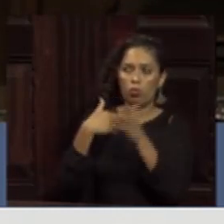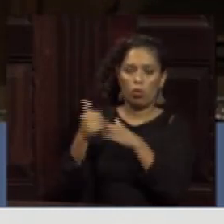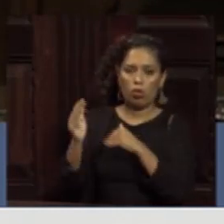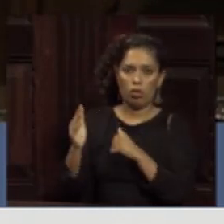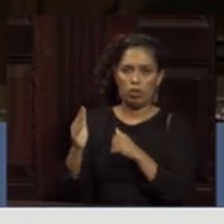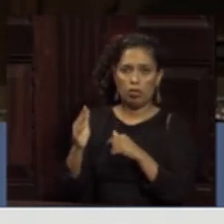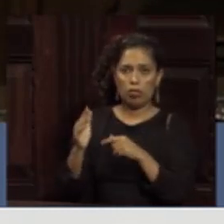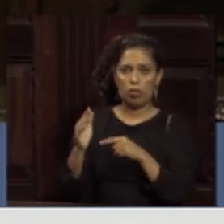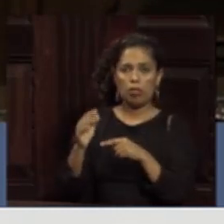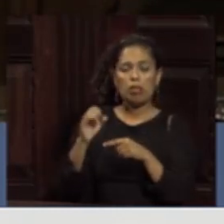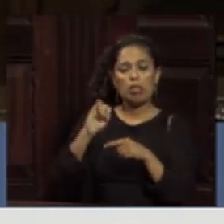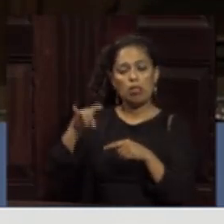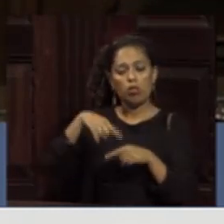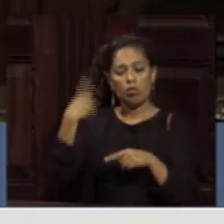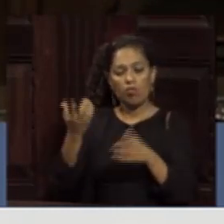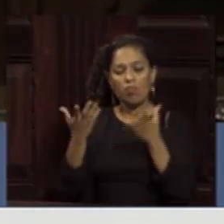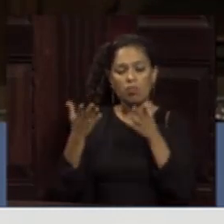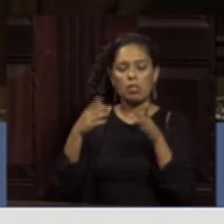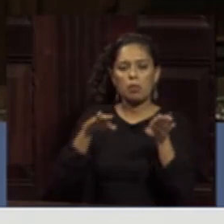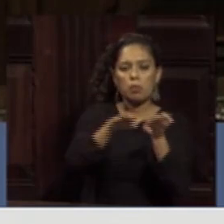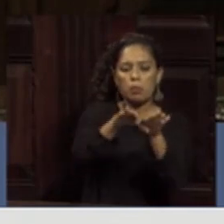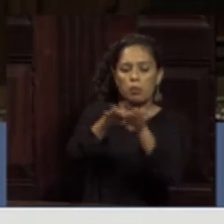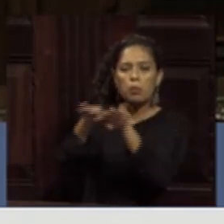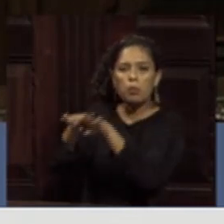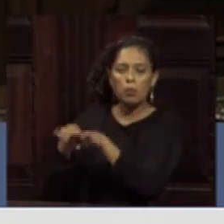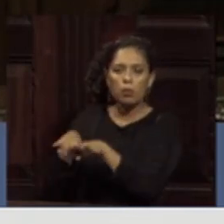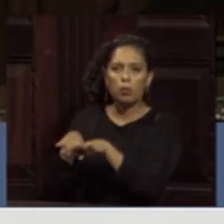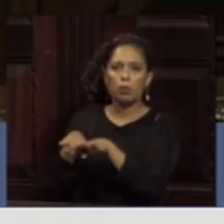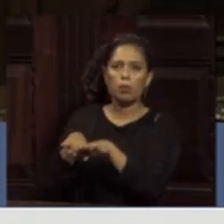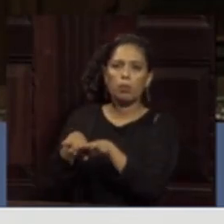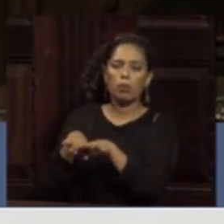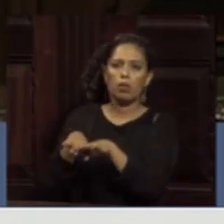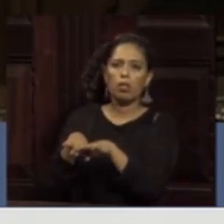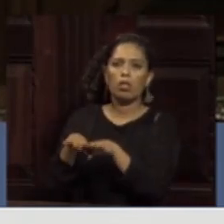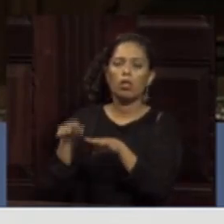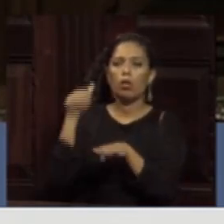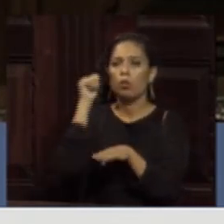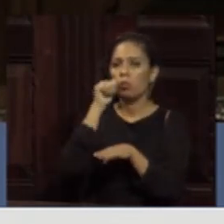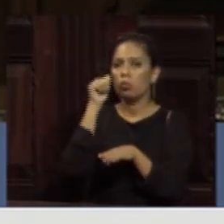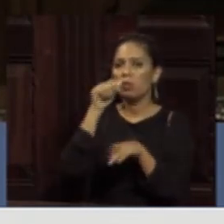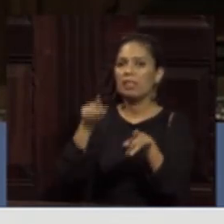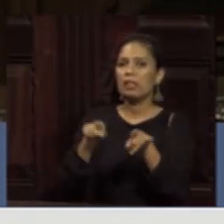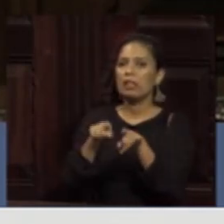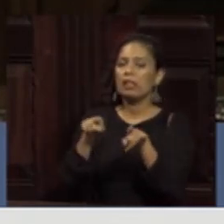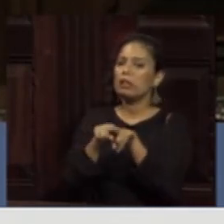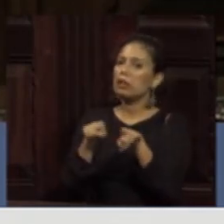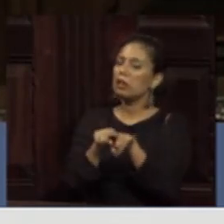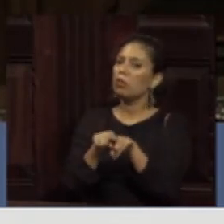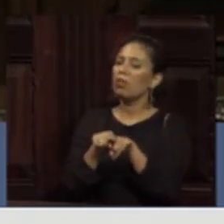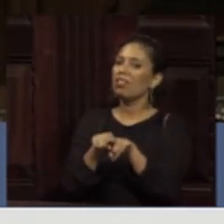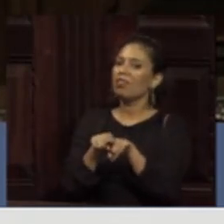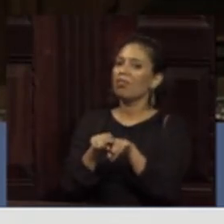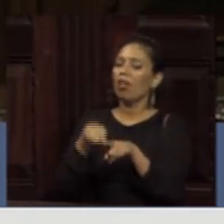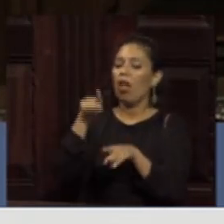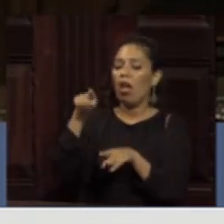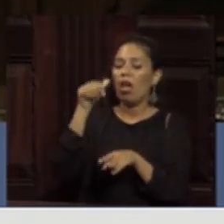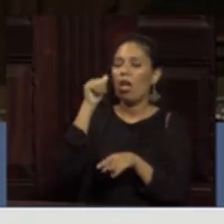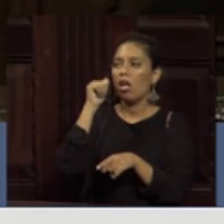a mulher tem que ter um papel de destaque na nossa